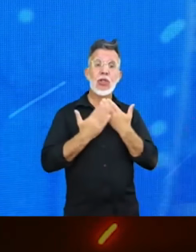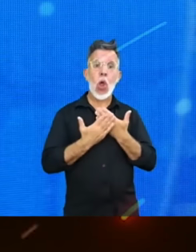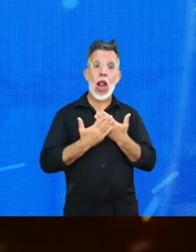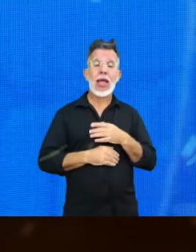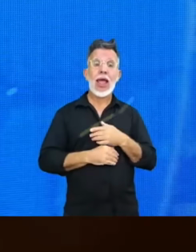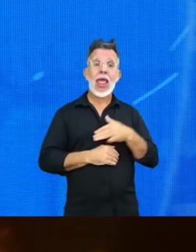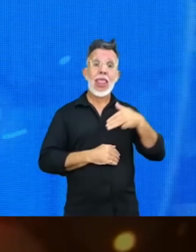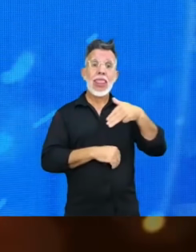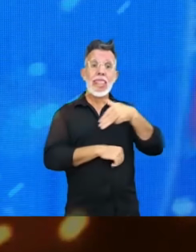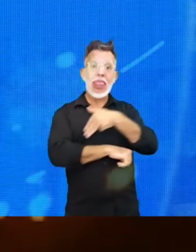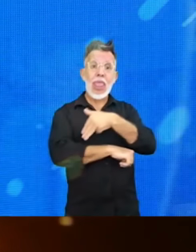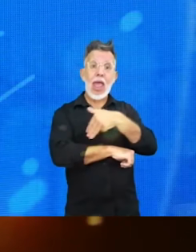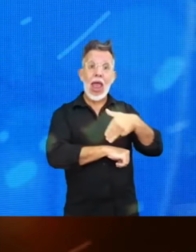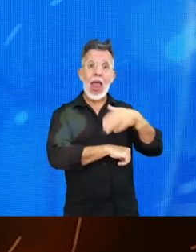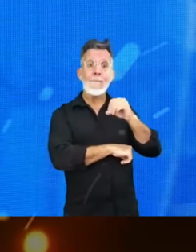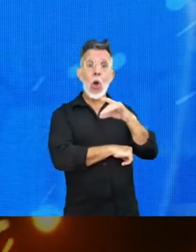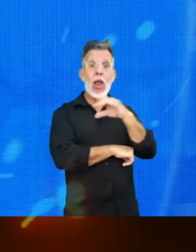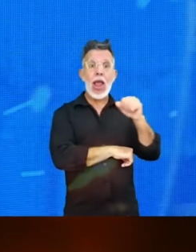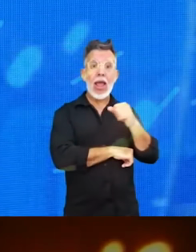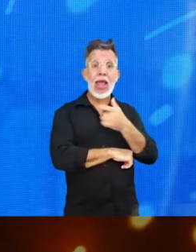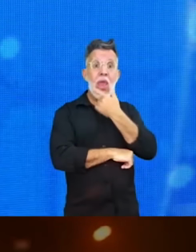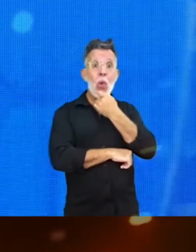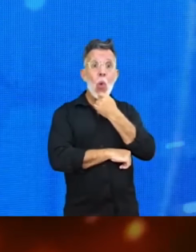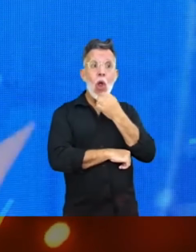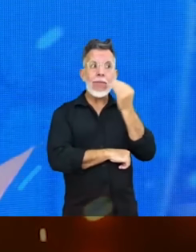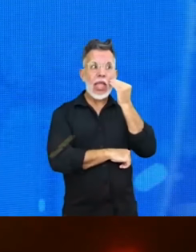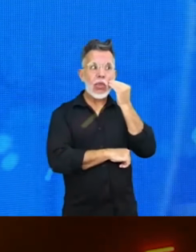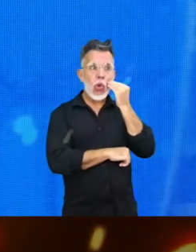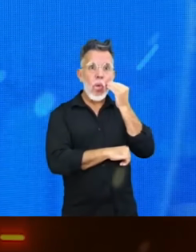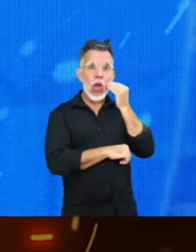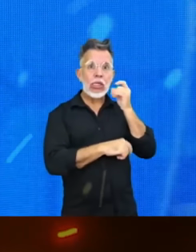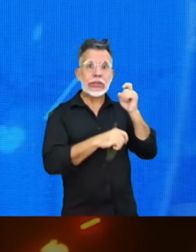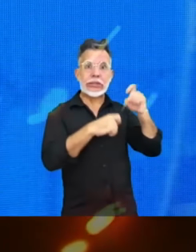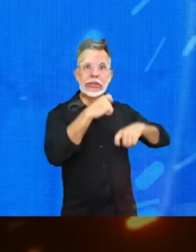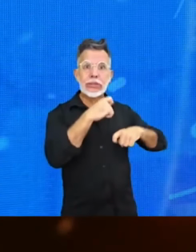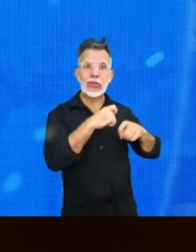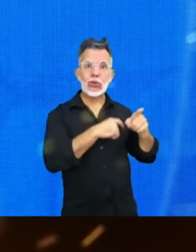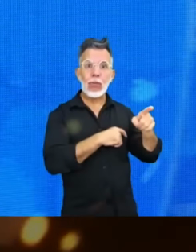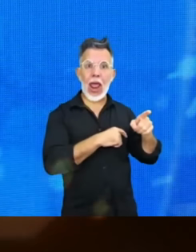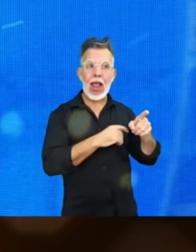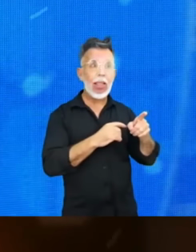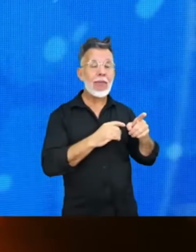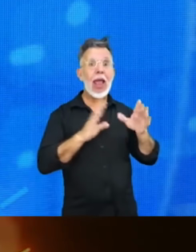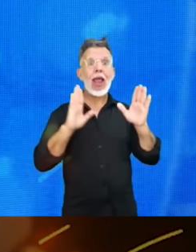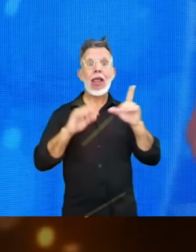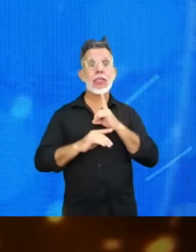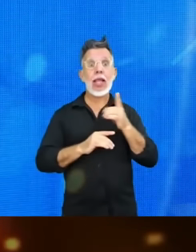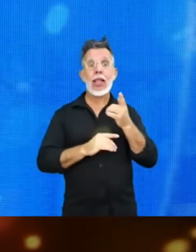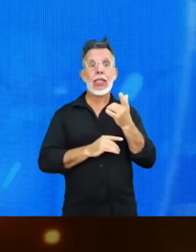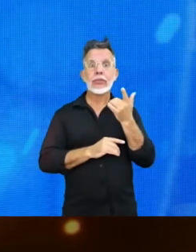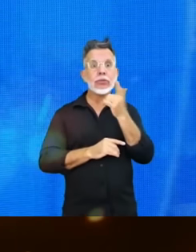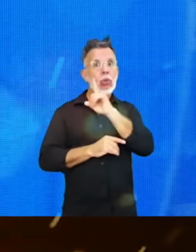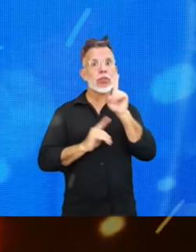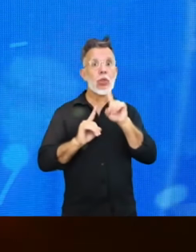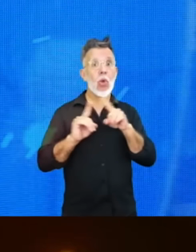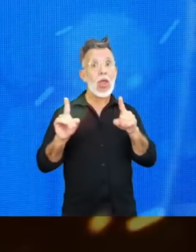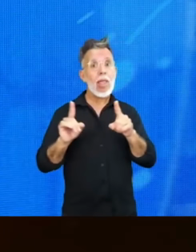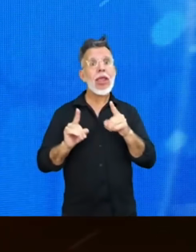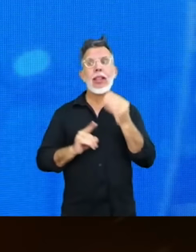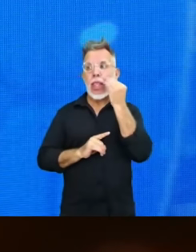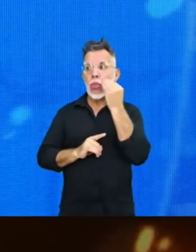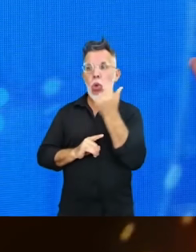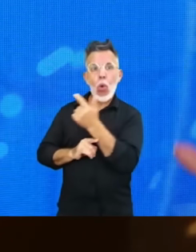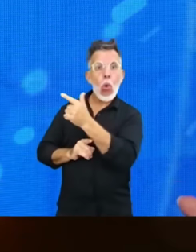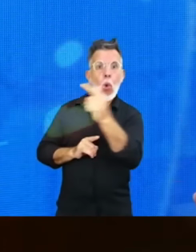tentou arrastá-la pro carro Graças a Deus não conseguiu mas nada foi feito ele continuou tentando arrastar as mulheres e eu me fiz uma pergunta que eu